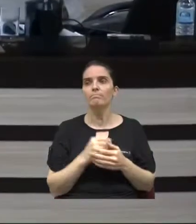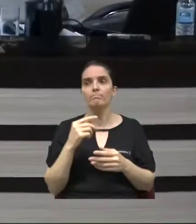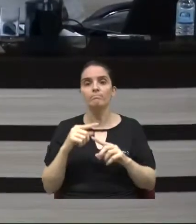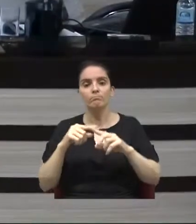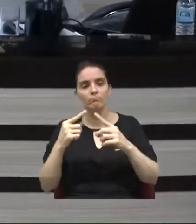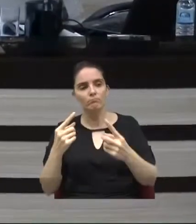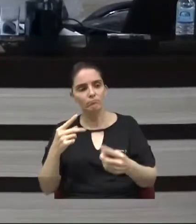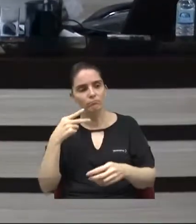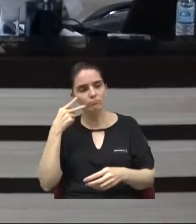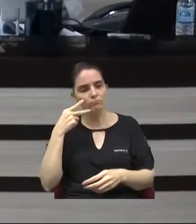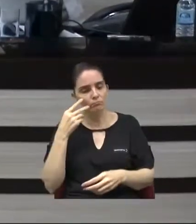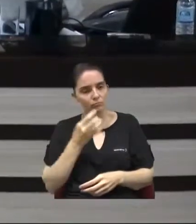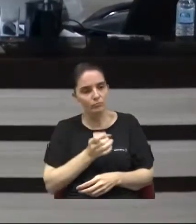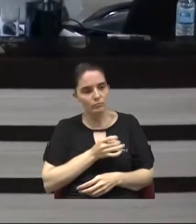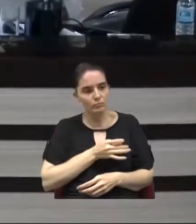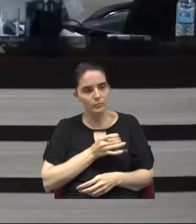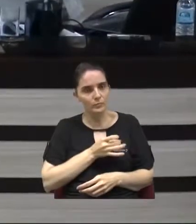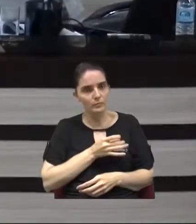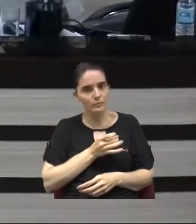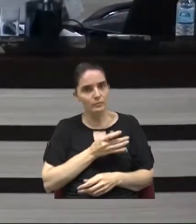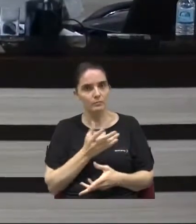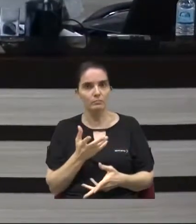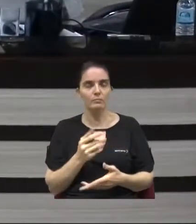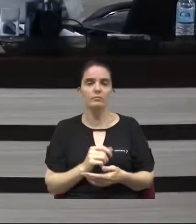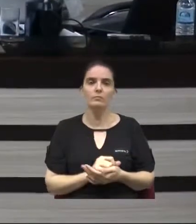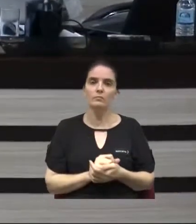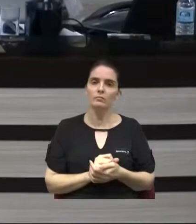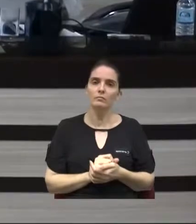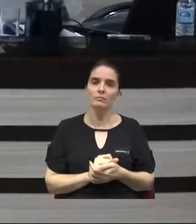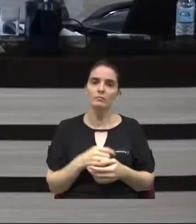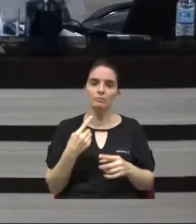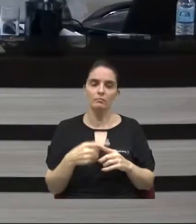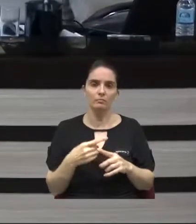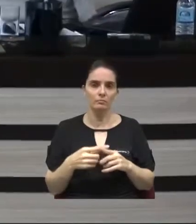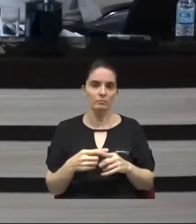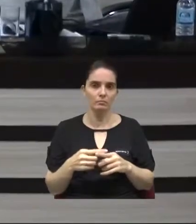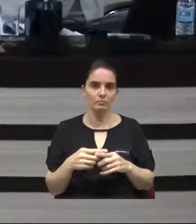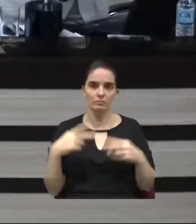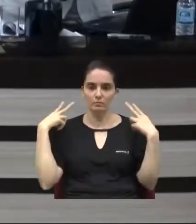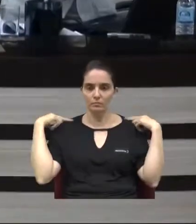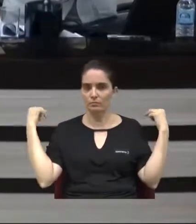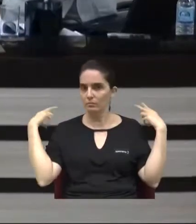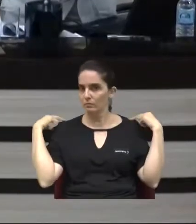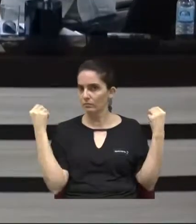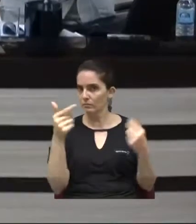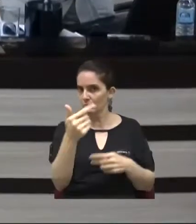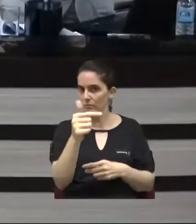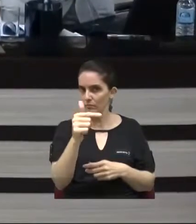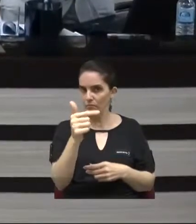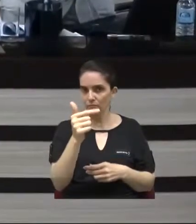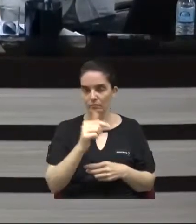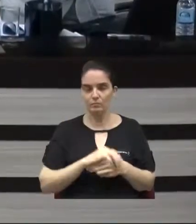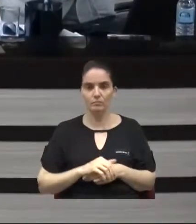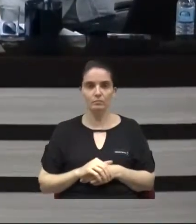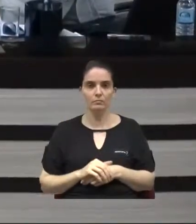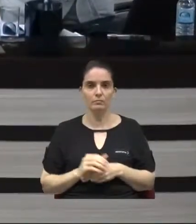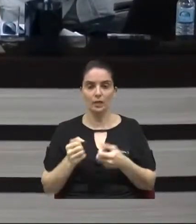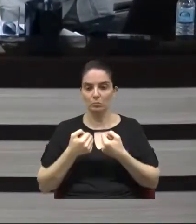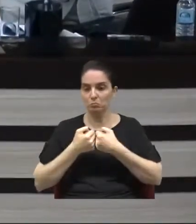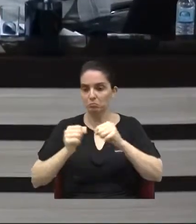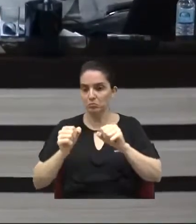temerários, porque não conseguiam motoristas, não tinham os